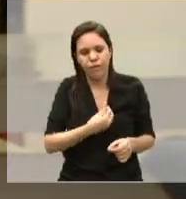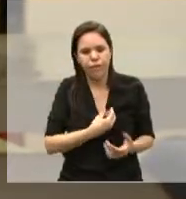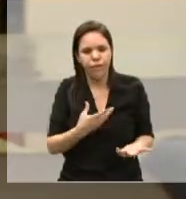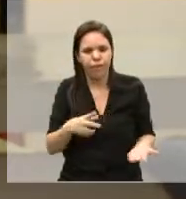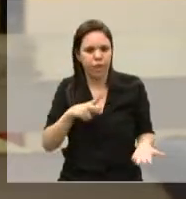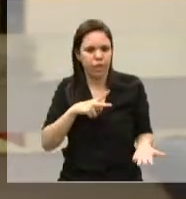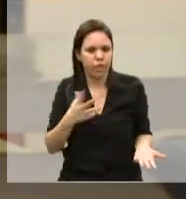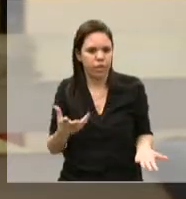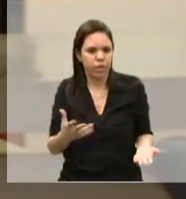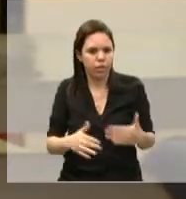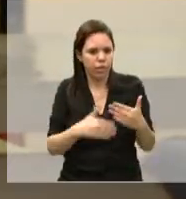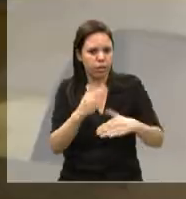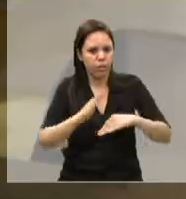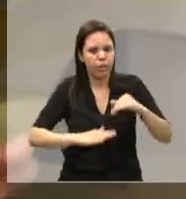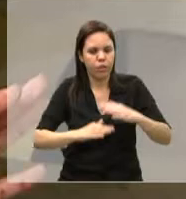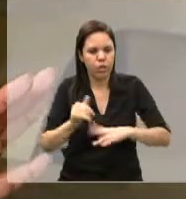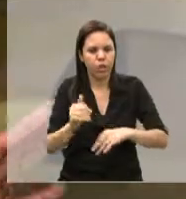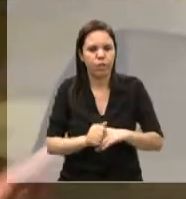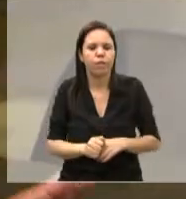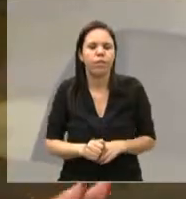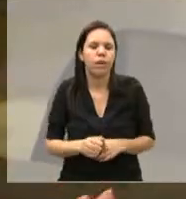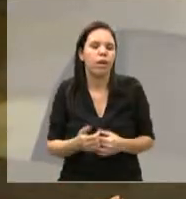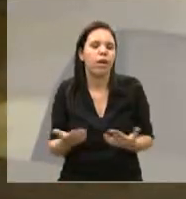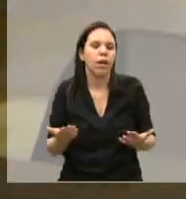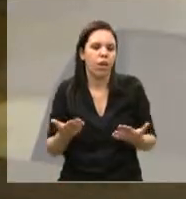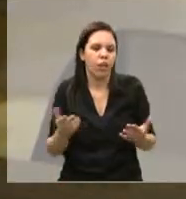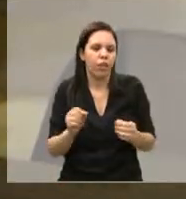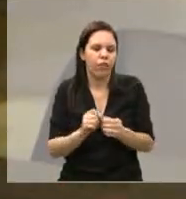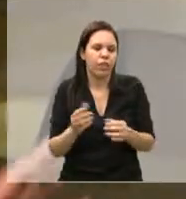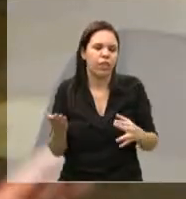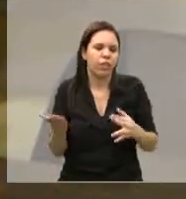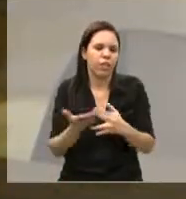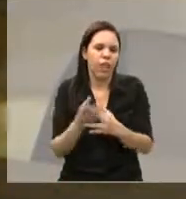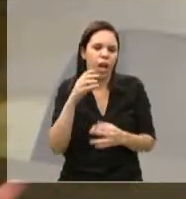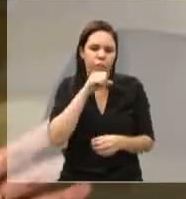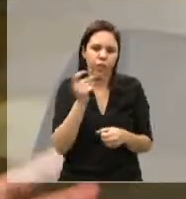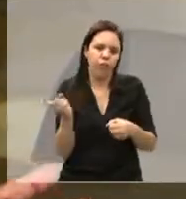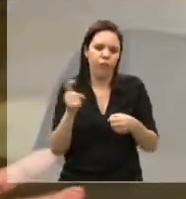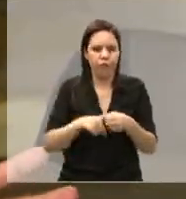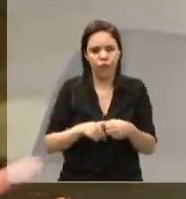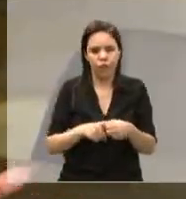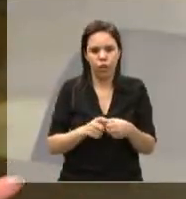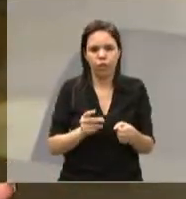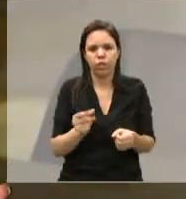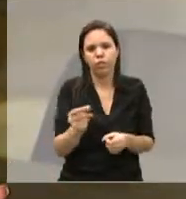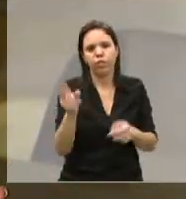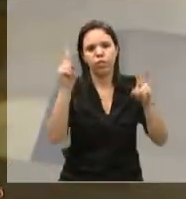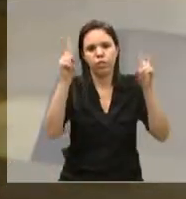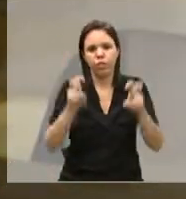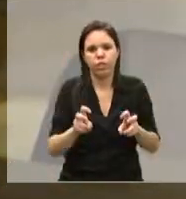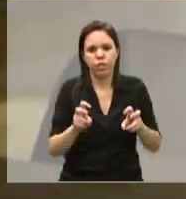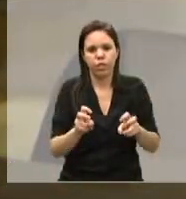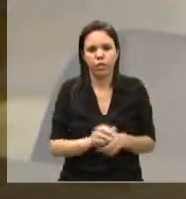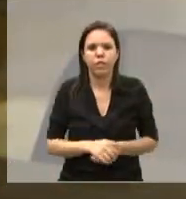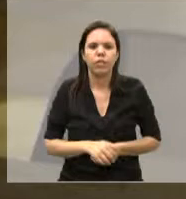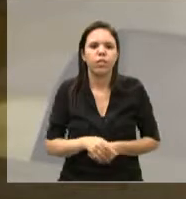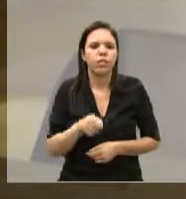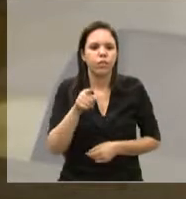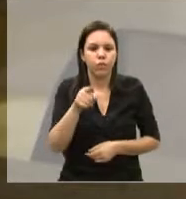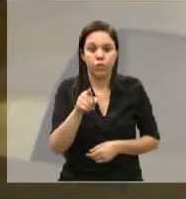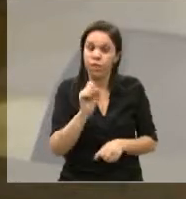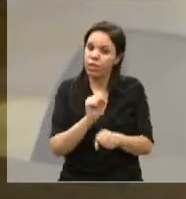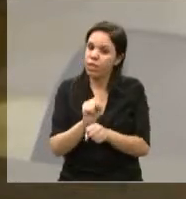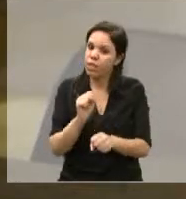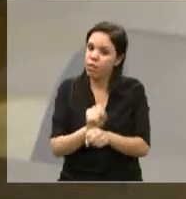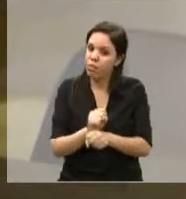quer fazer com sua vida profissional. Olha, a gente vai fazer um intervalo rapidinho, daqui a pouco a gente vai voltar para continuar nesse assunto. E é claro, você não